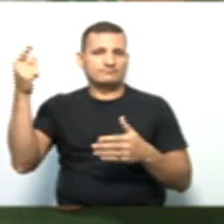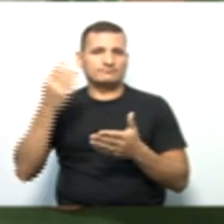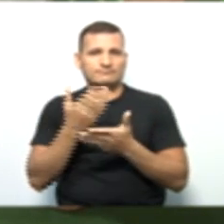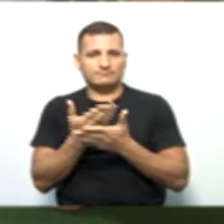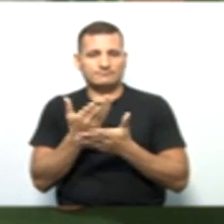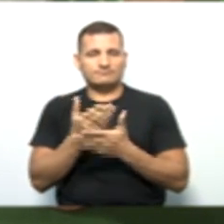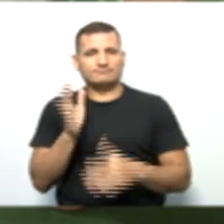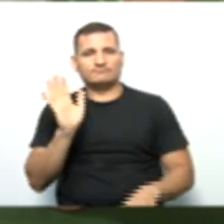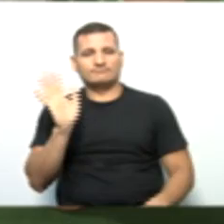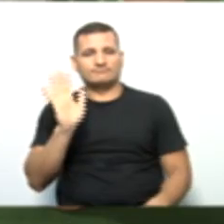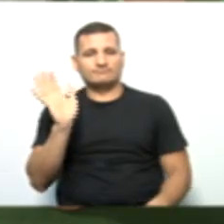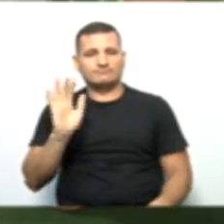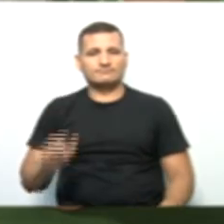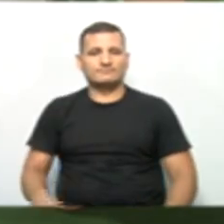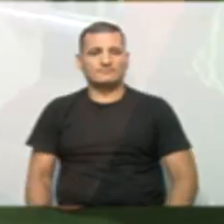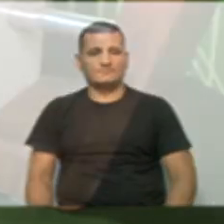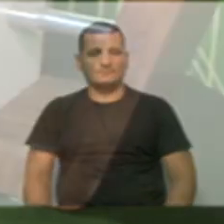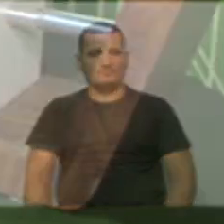aula. Até mais.